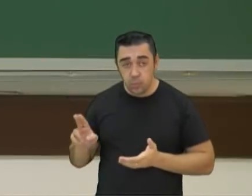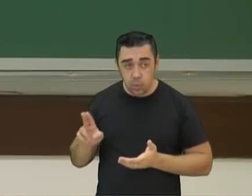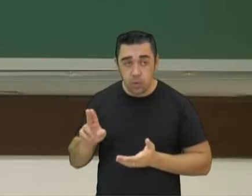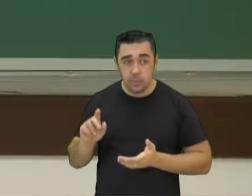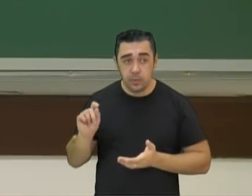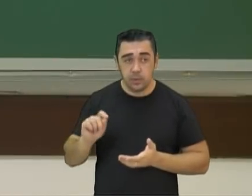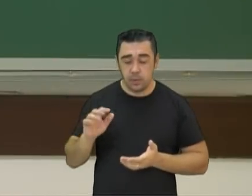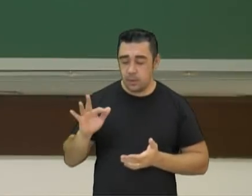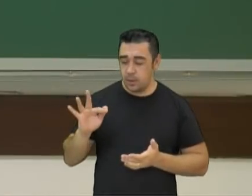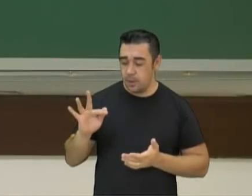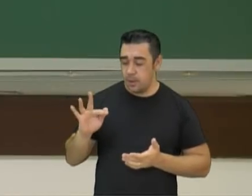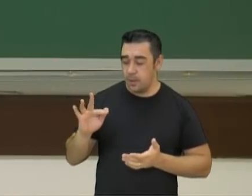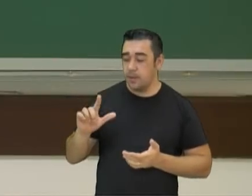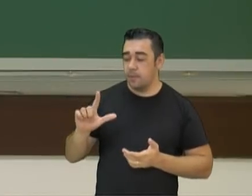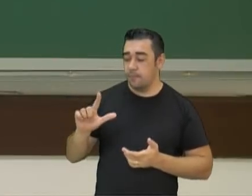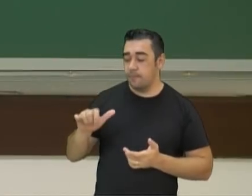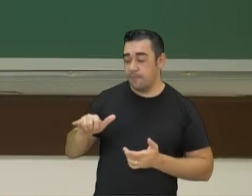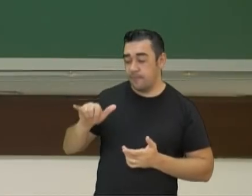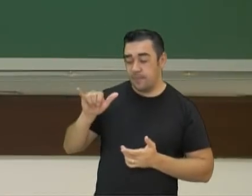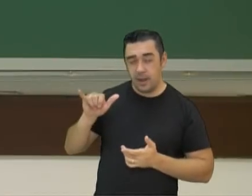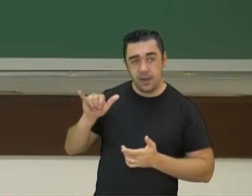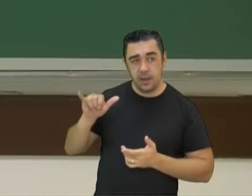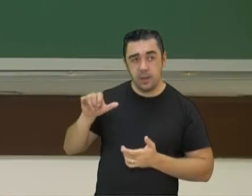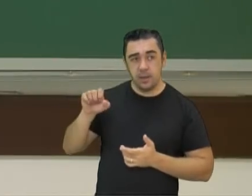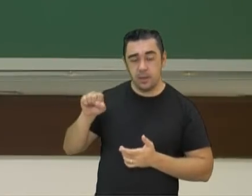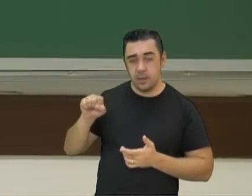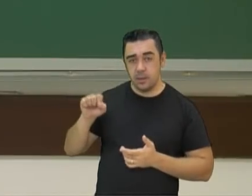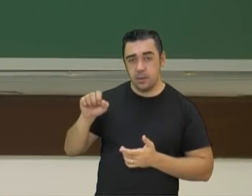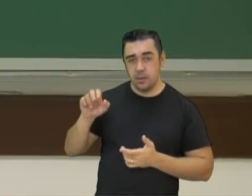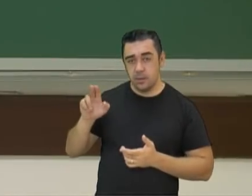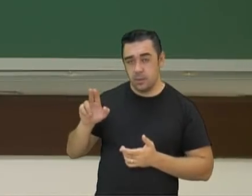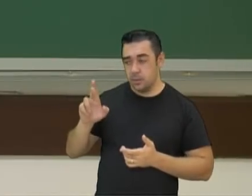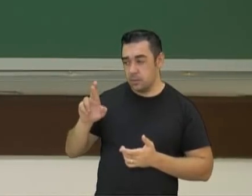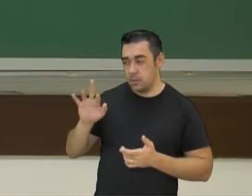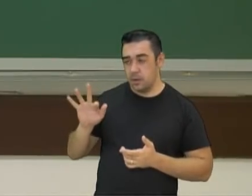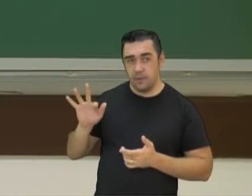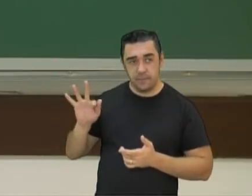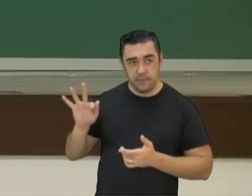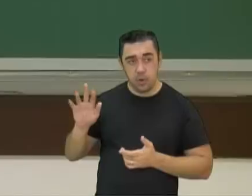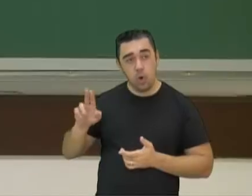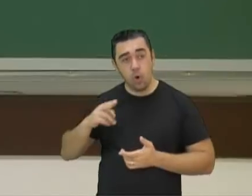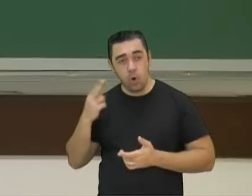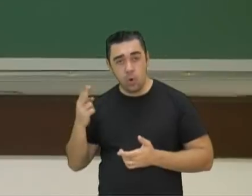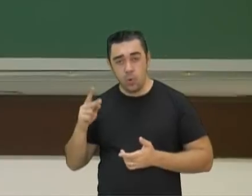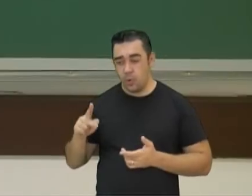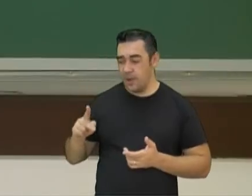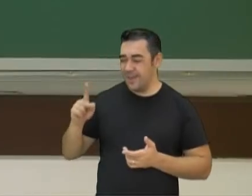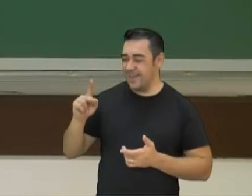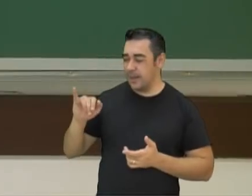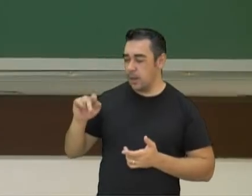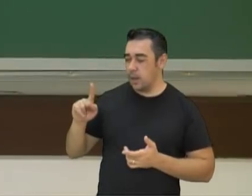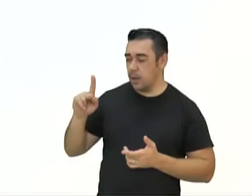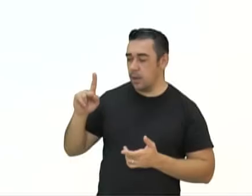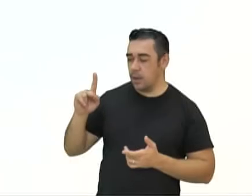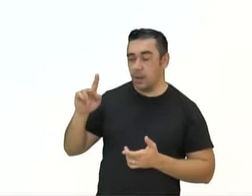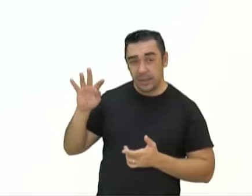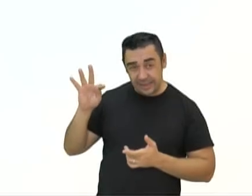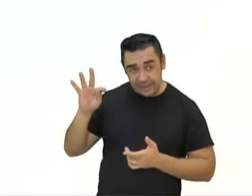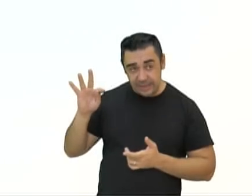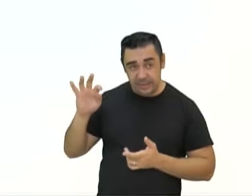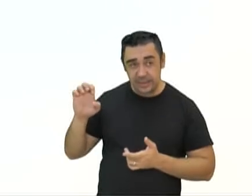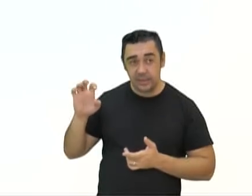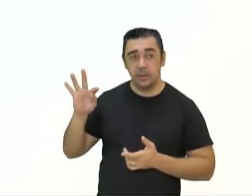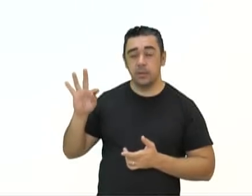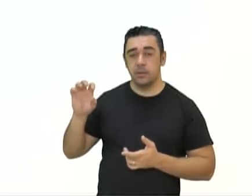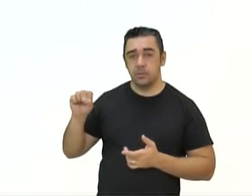chamado fly surf ou kite surf, que é o que nós vamos ver agora. O fly